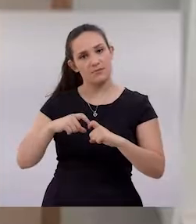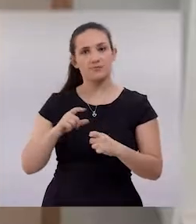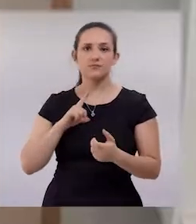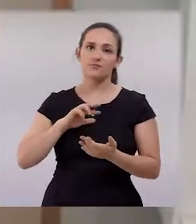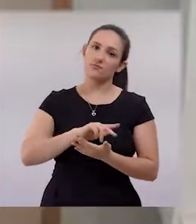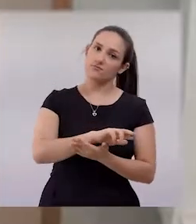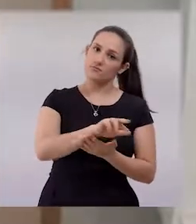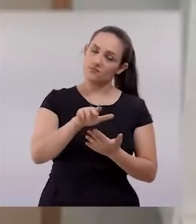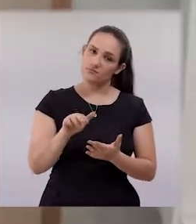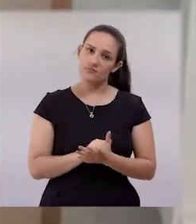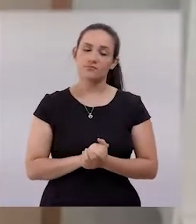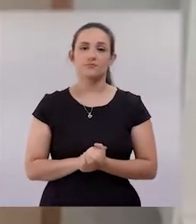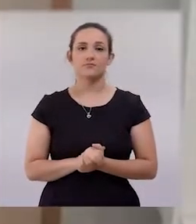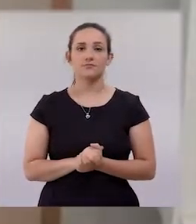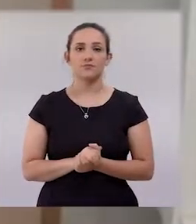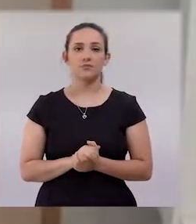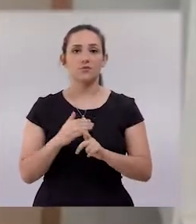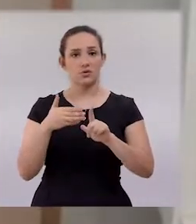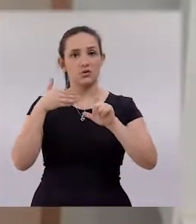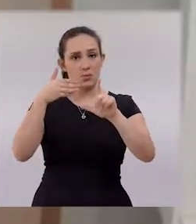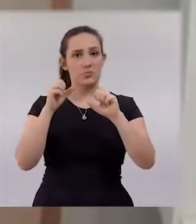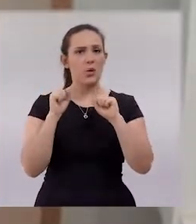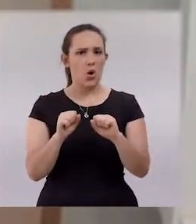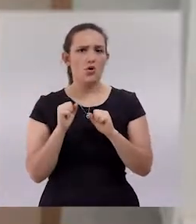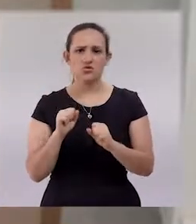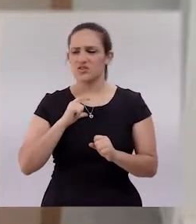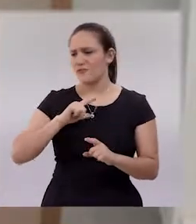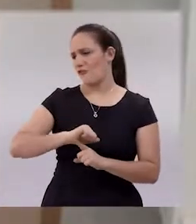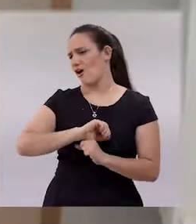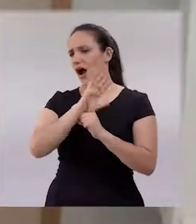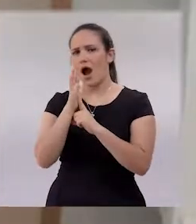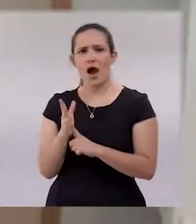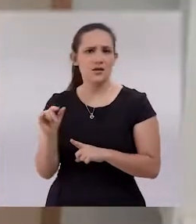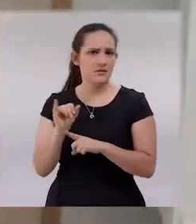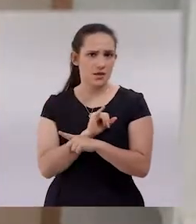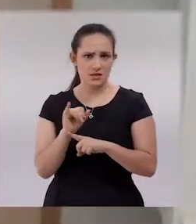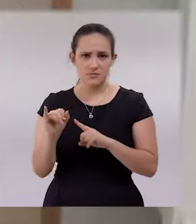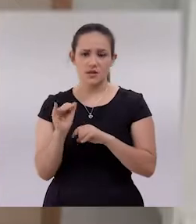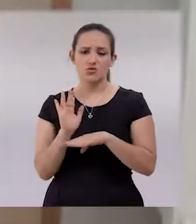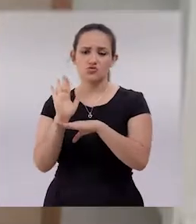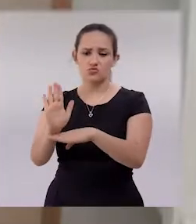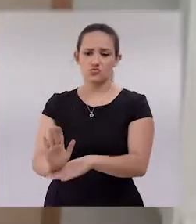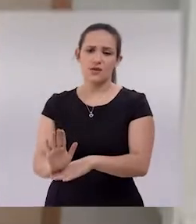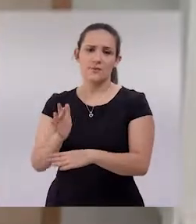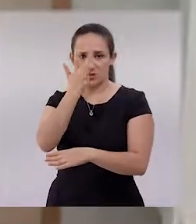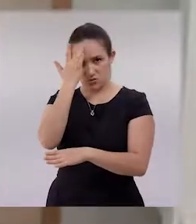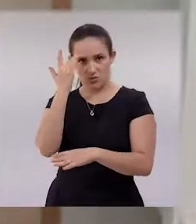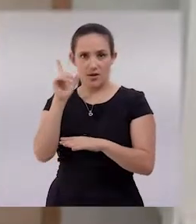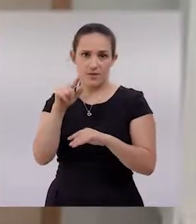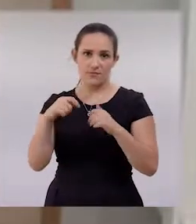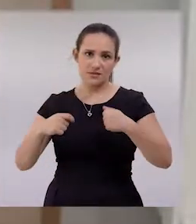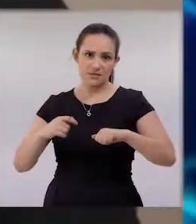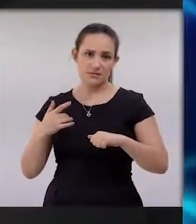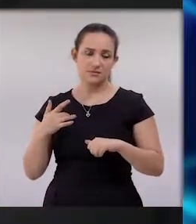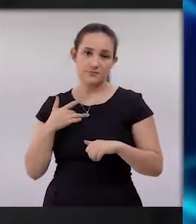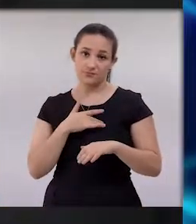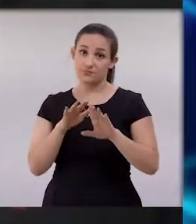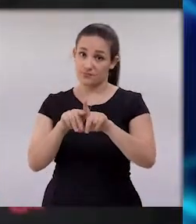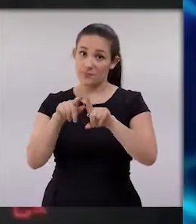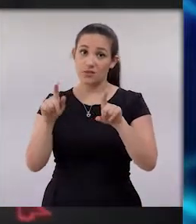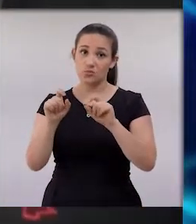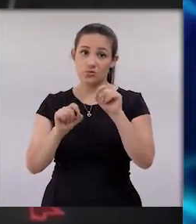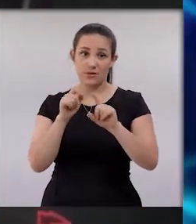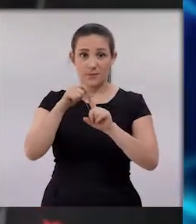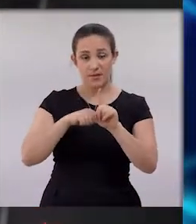da telemedicina. Existem diversas formas de se utilizar a telemedicina é, em prol da saúde.